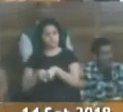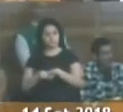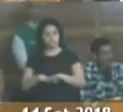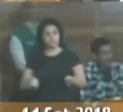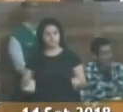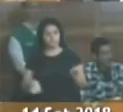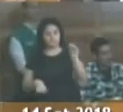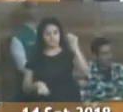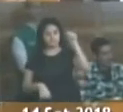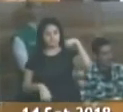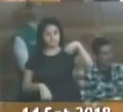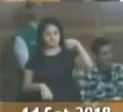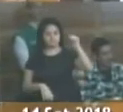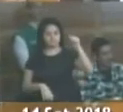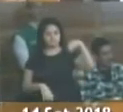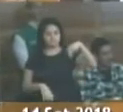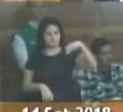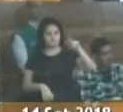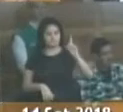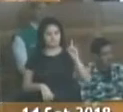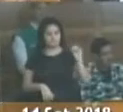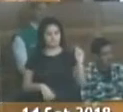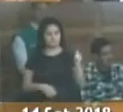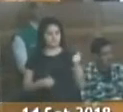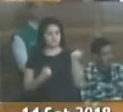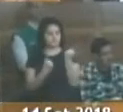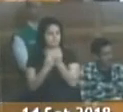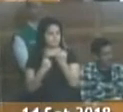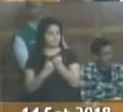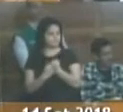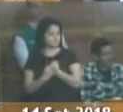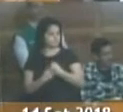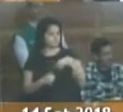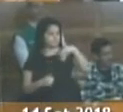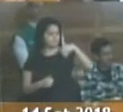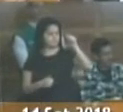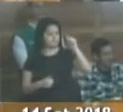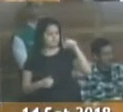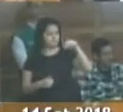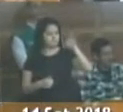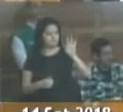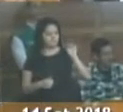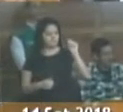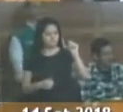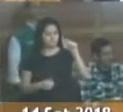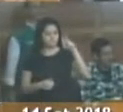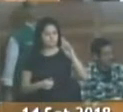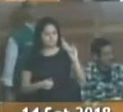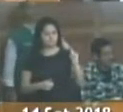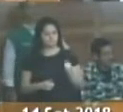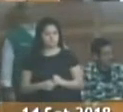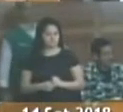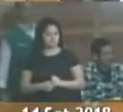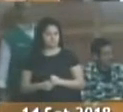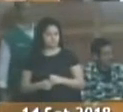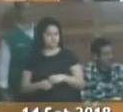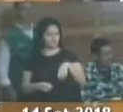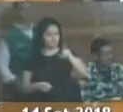senhora Amanda, Associação de Moradores de Matariz. Leandro, Conselho da Escola do Abraão.